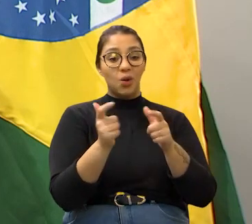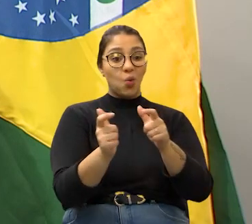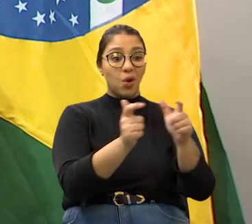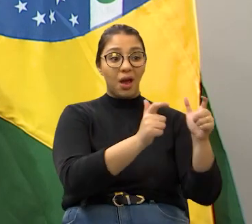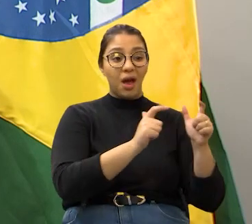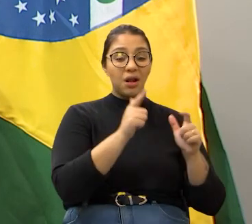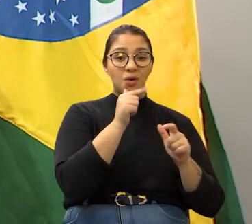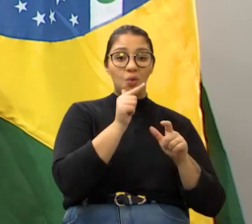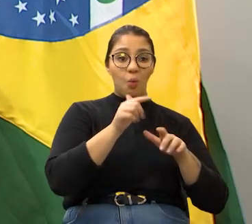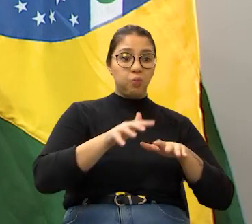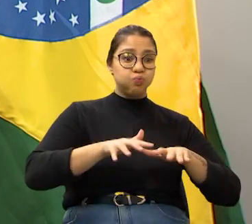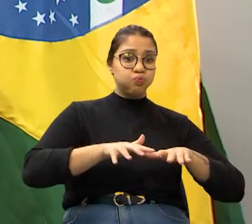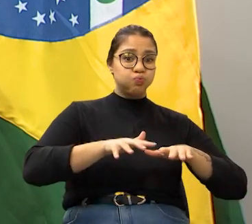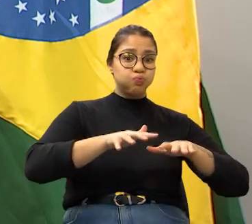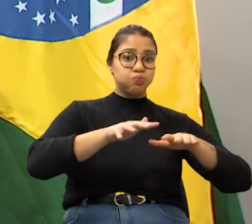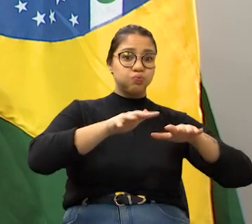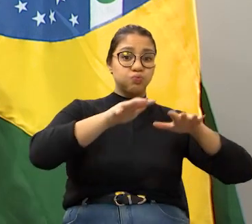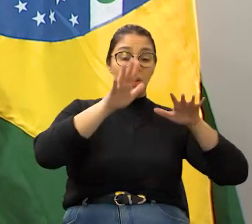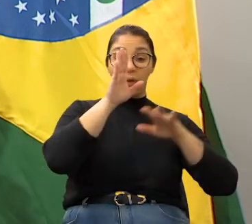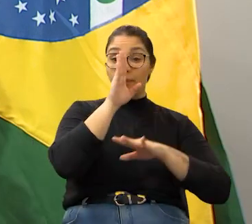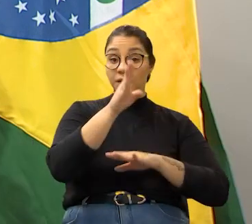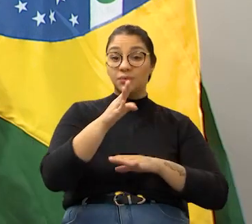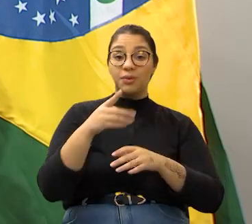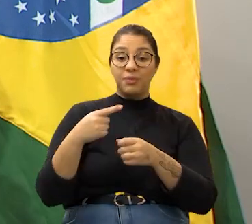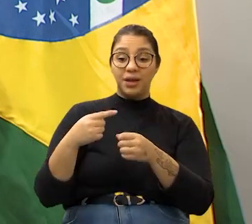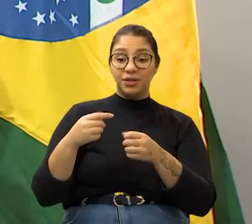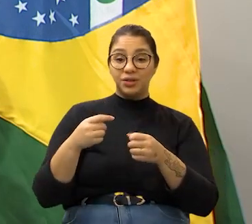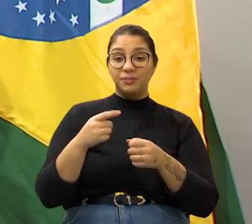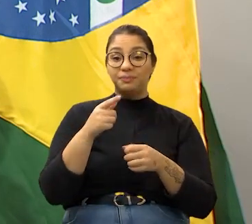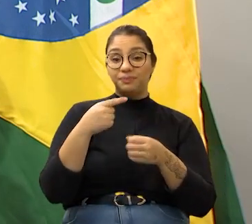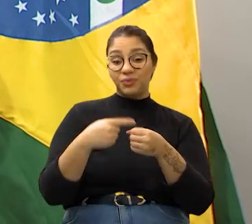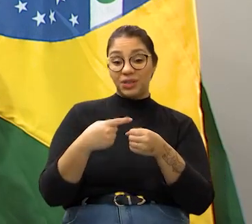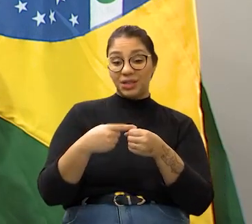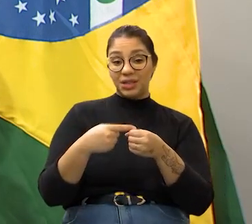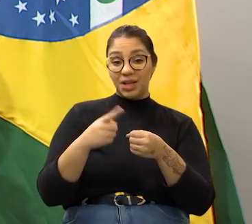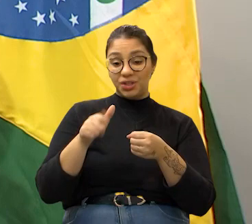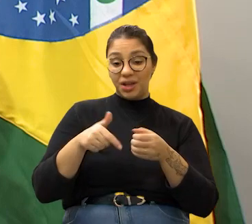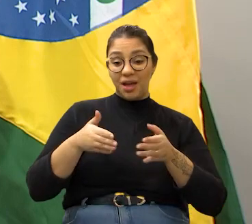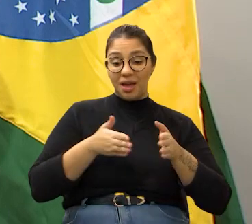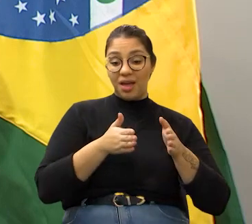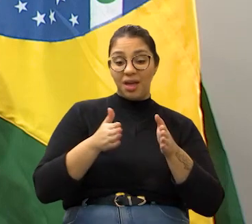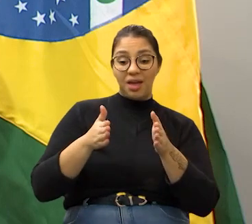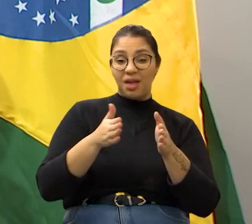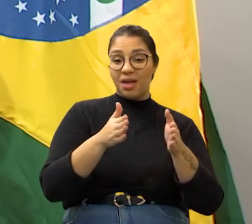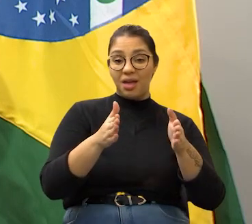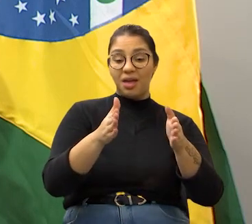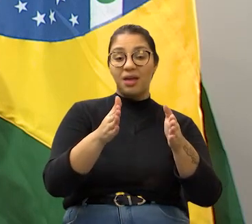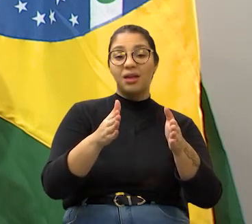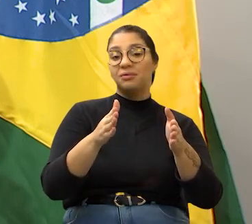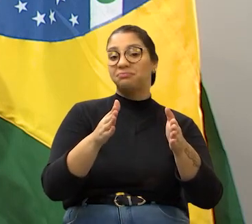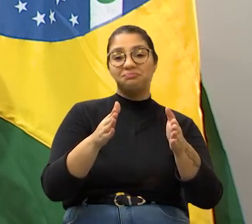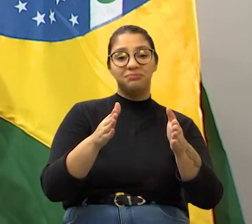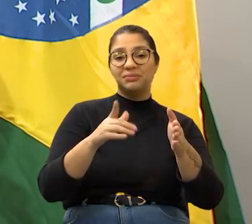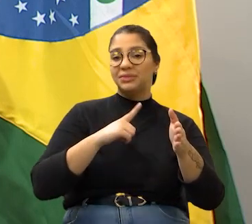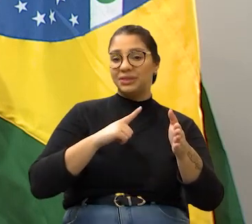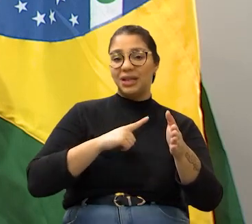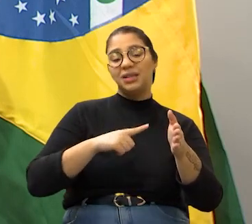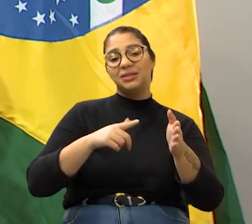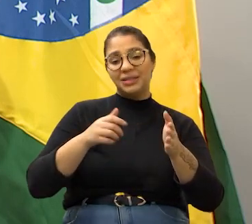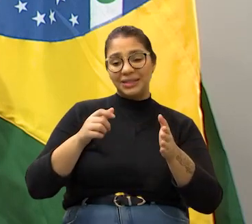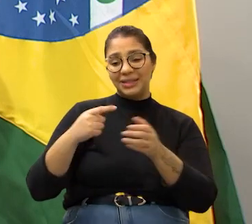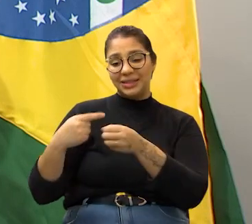e particularmente para as cidades ajusantes do Rio Capivari, né, Montemor, Rafard e